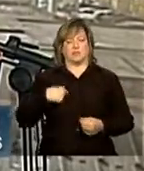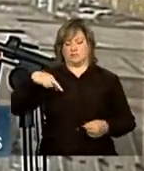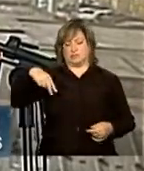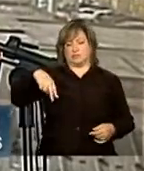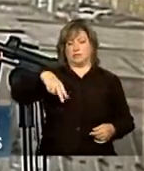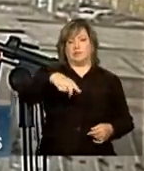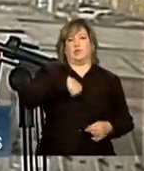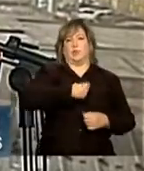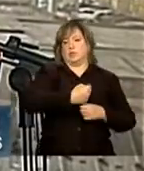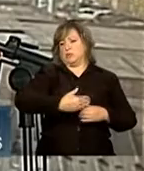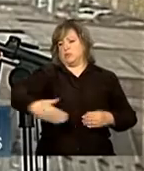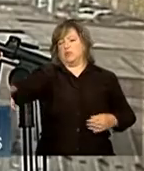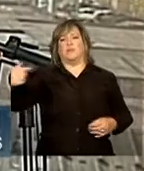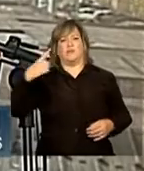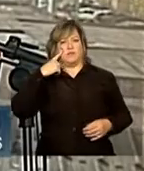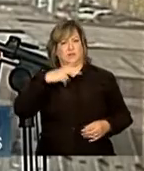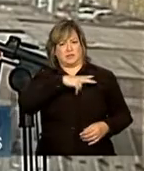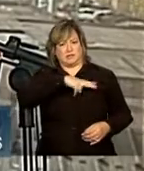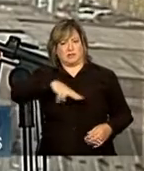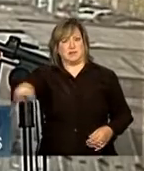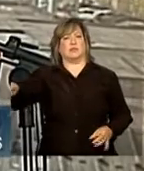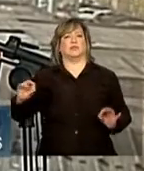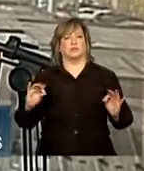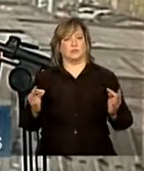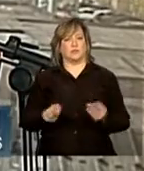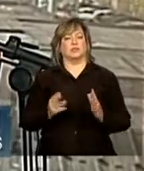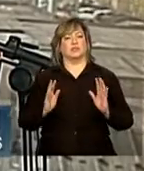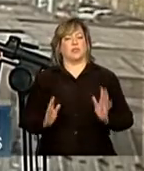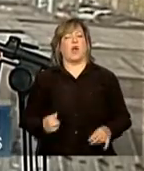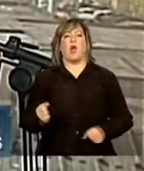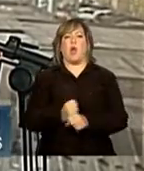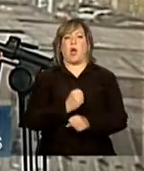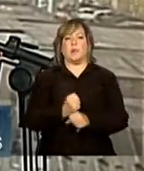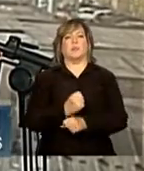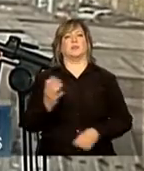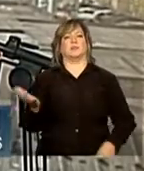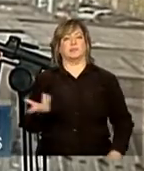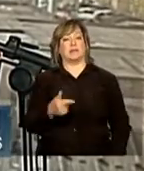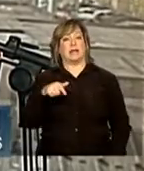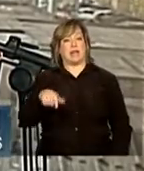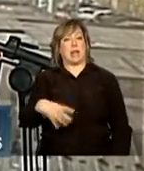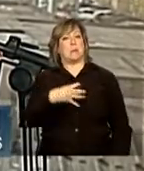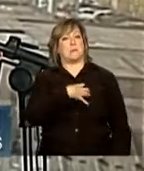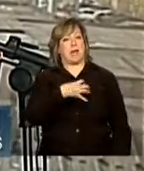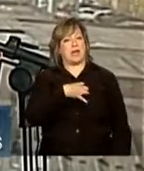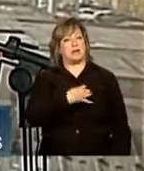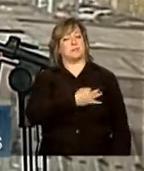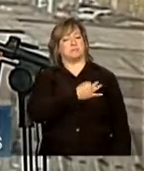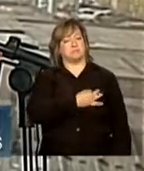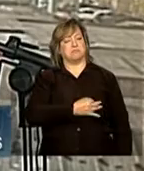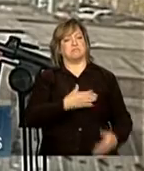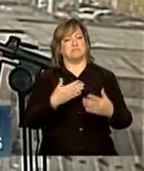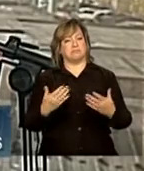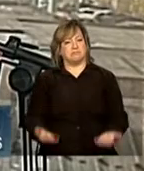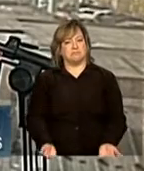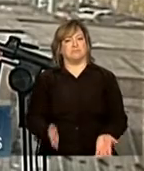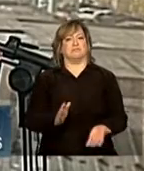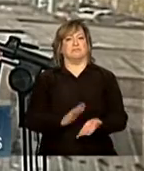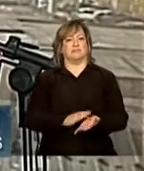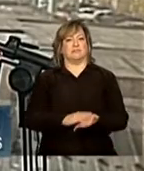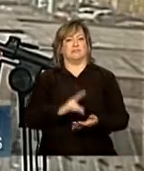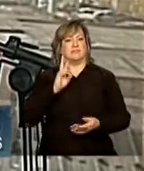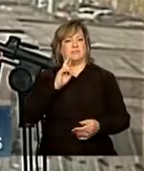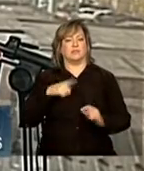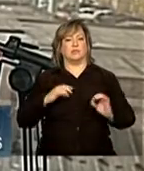um trecho grande. É uma obra extraordinária. A Bahia merecia, Salvador